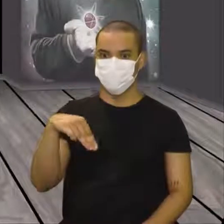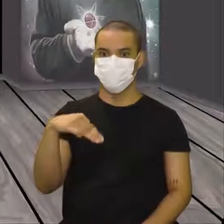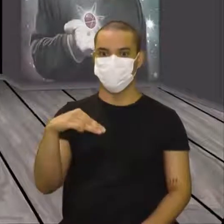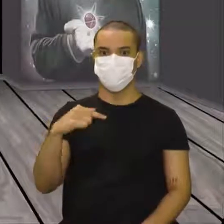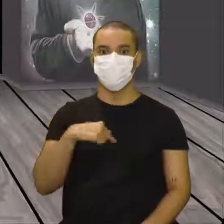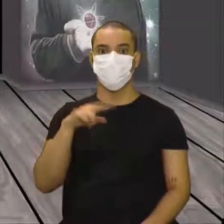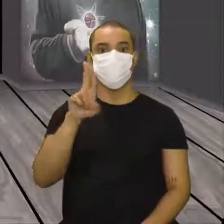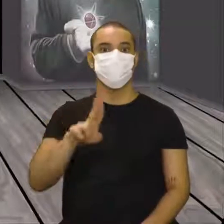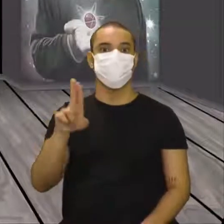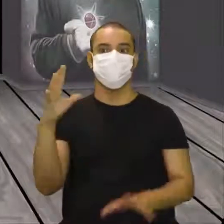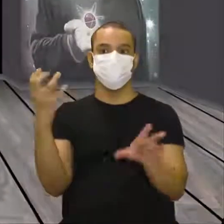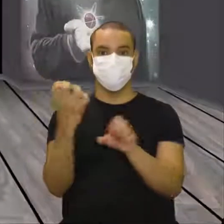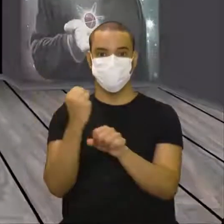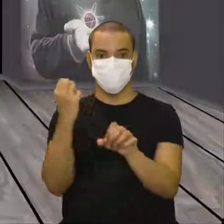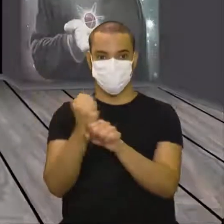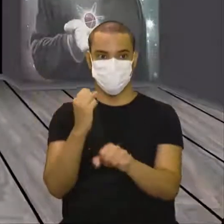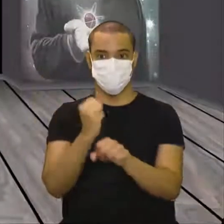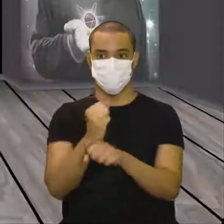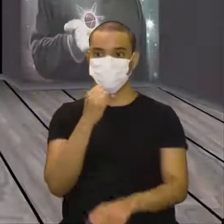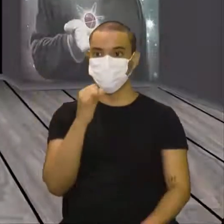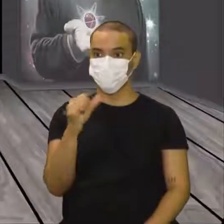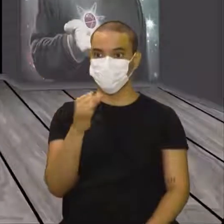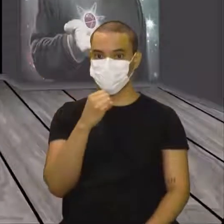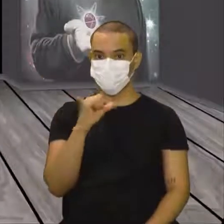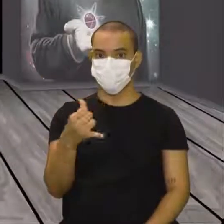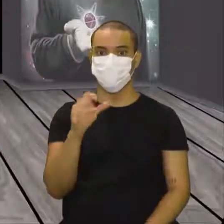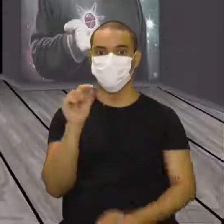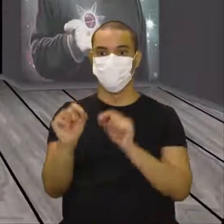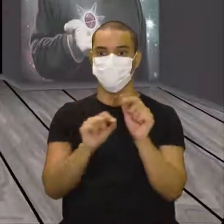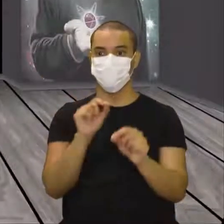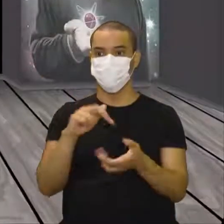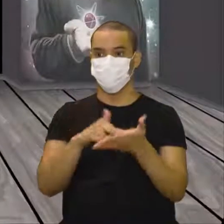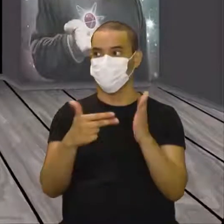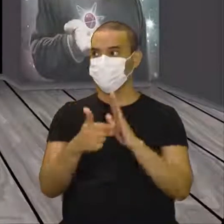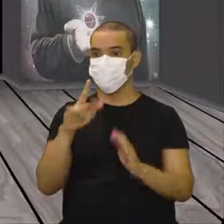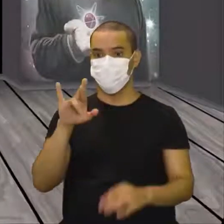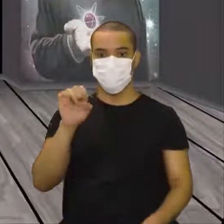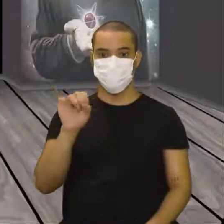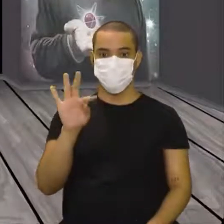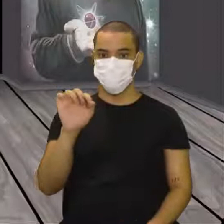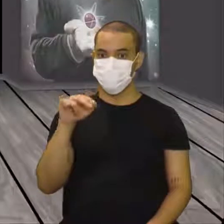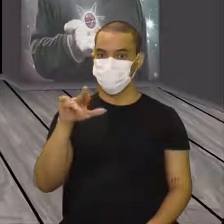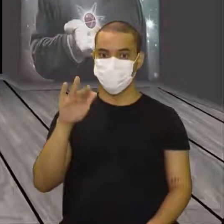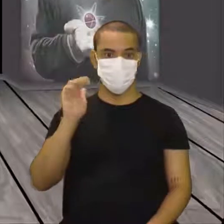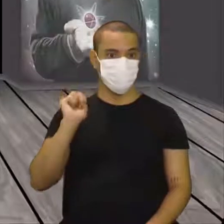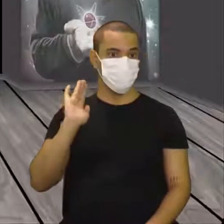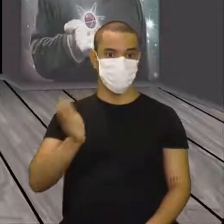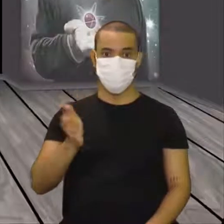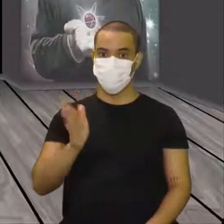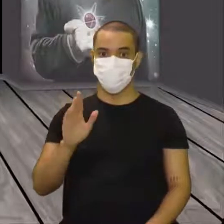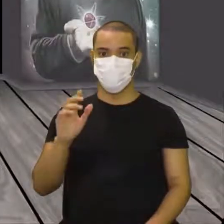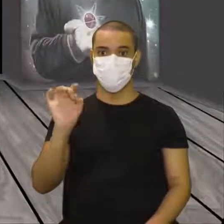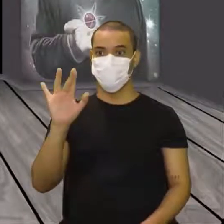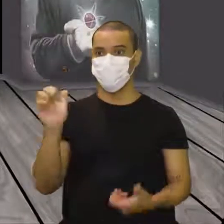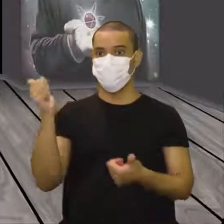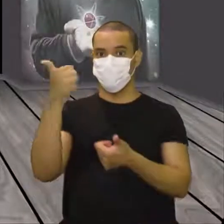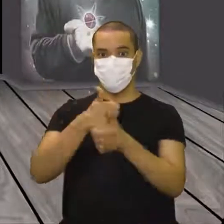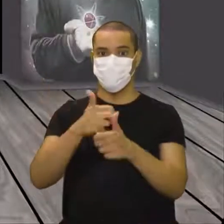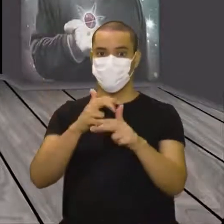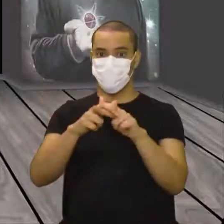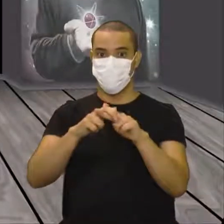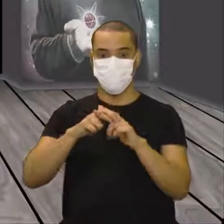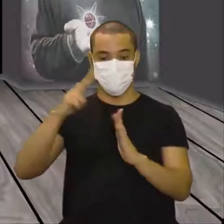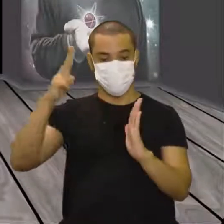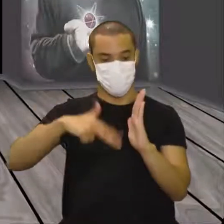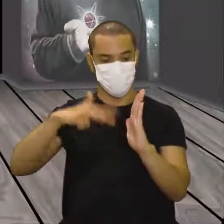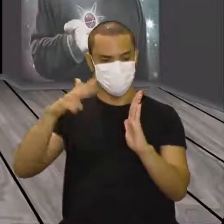vou usar para calcular a corrente elétrica, que a resistência já foi dada. Então, é só substituição. Então, se você ler o